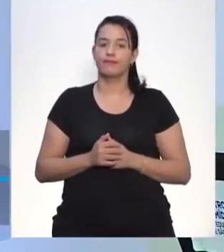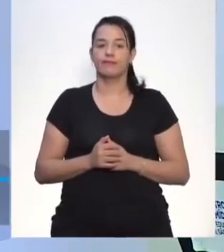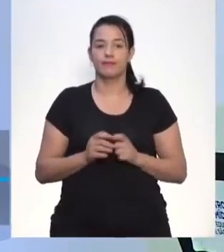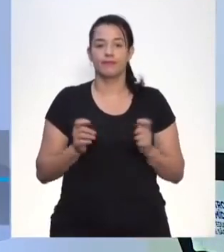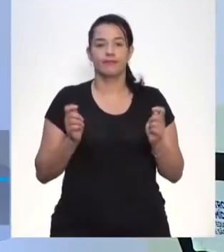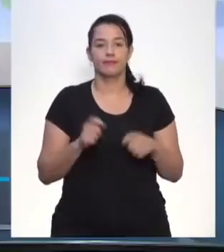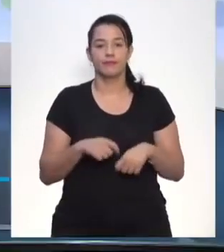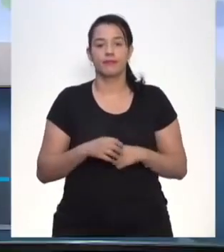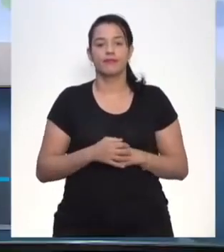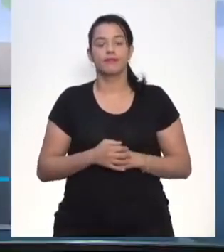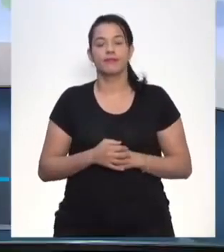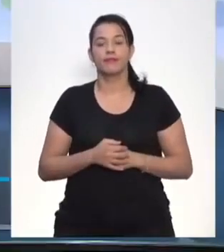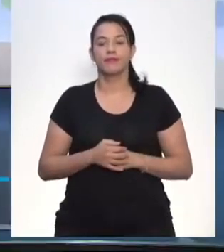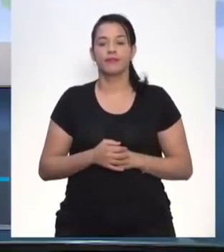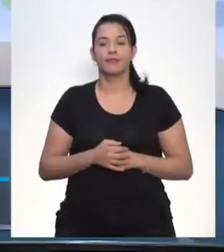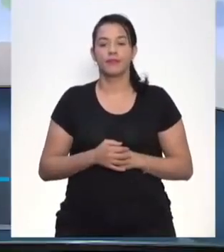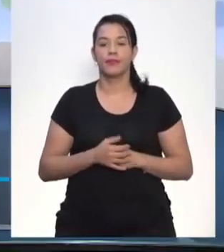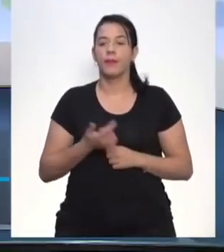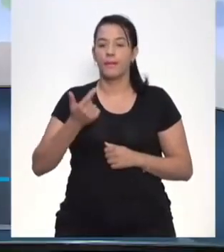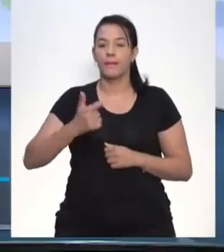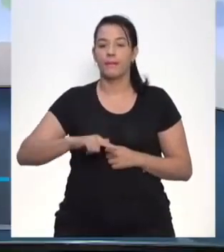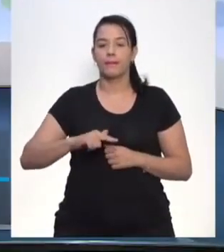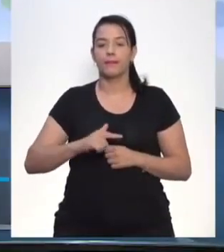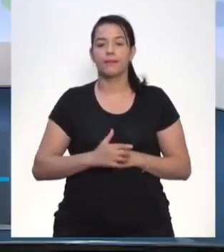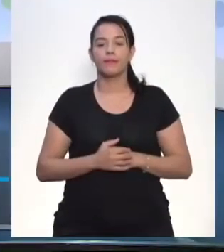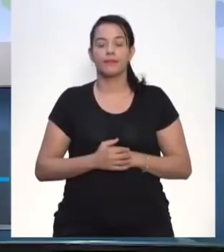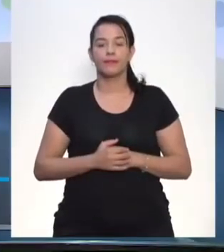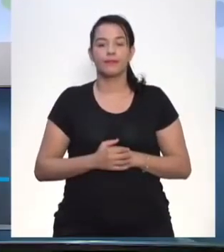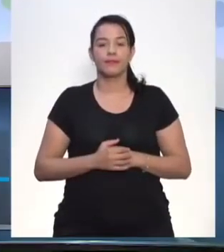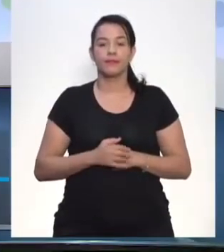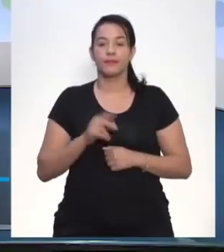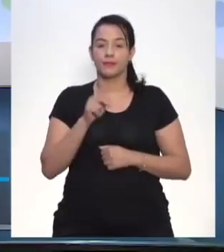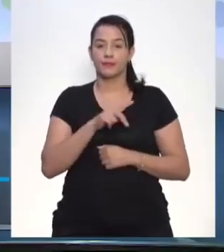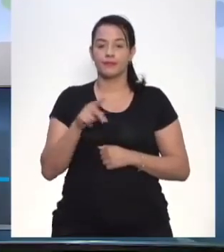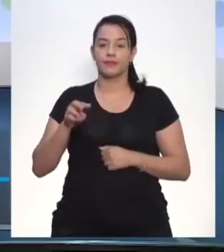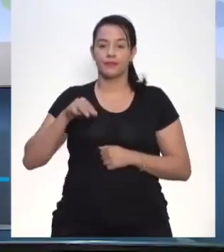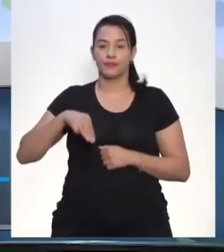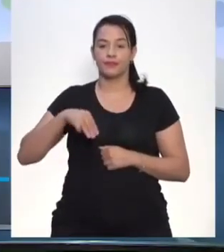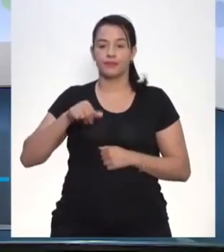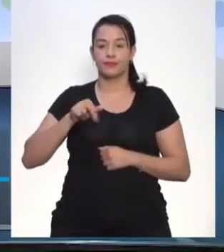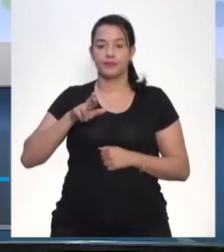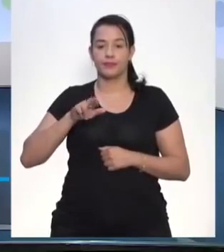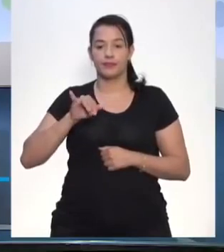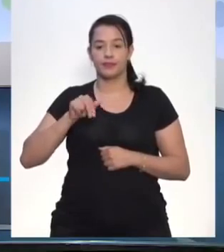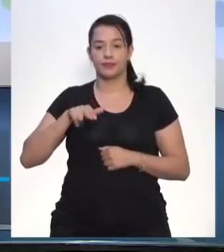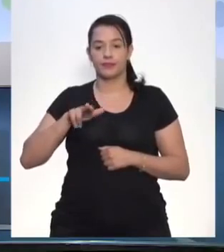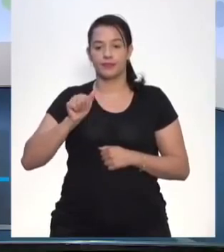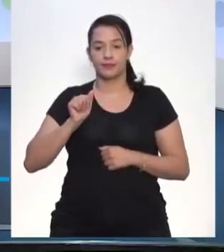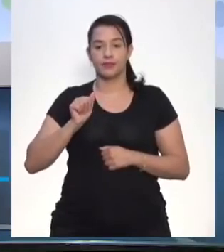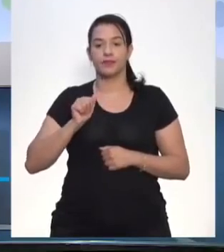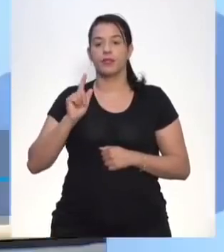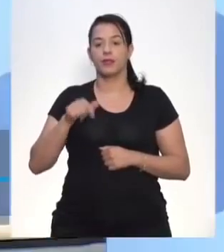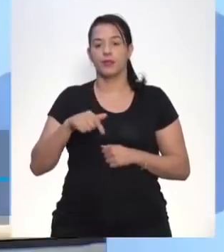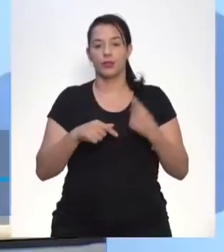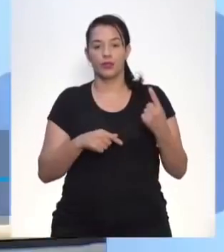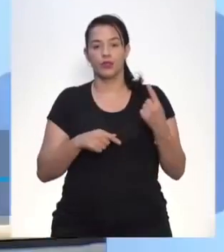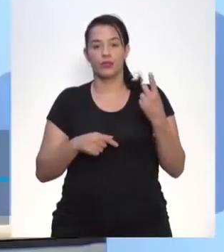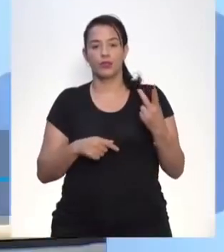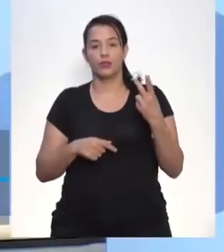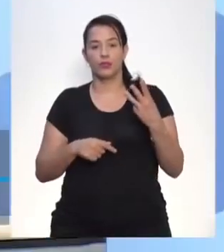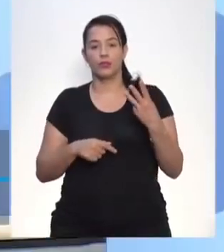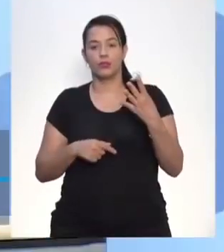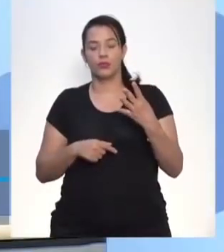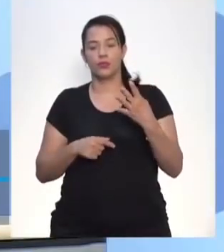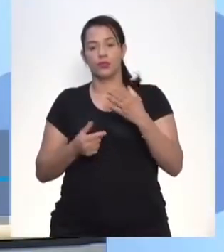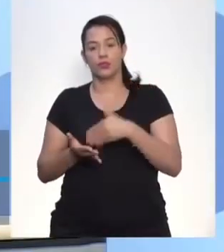né? Deixa eu ver aqui quem mais... professora Mariana, dizem que pode ser colocados 1, 2, 3, 4, 6